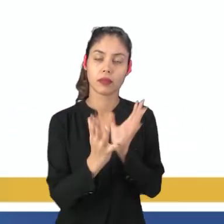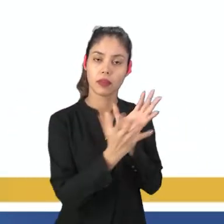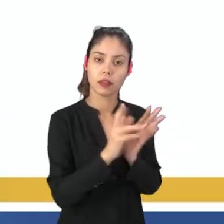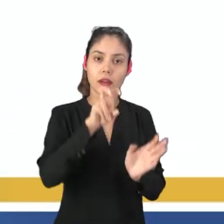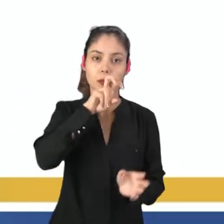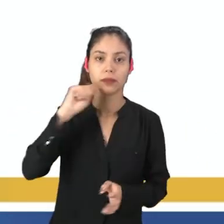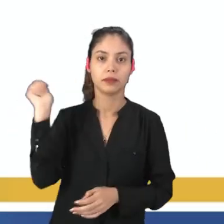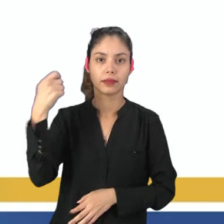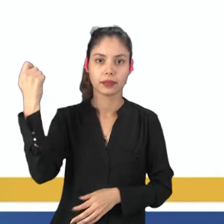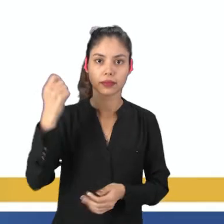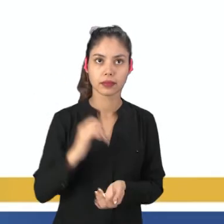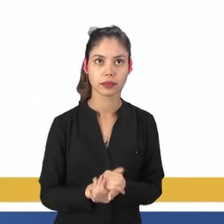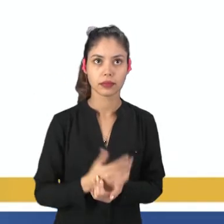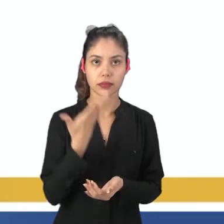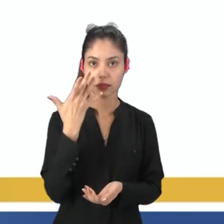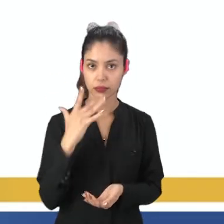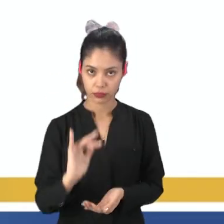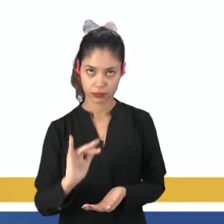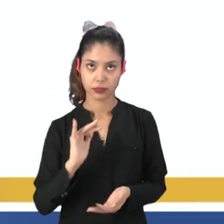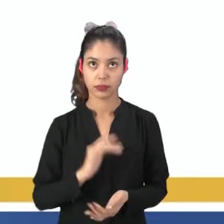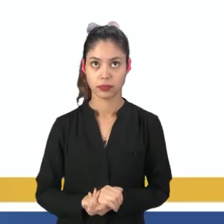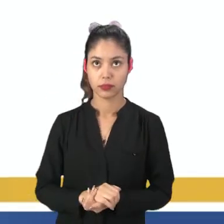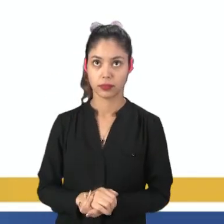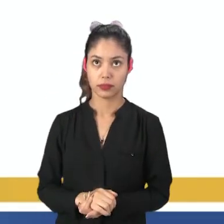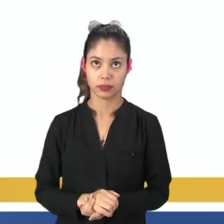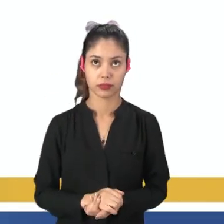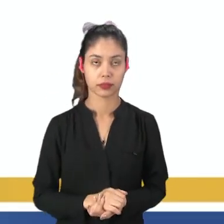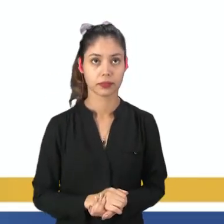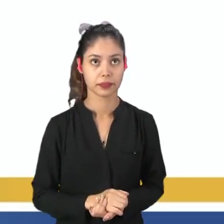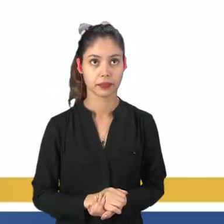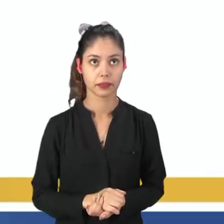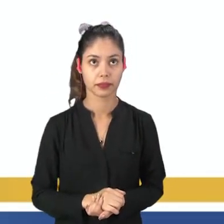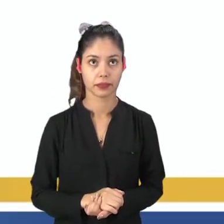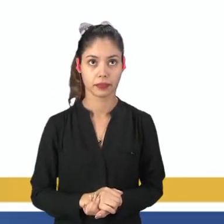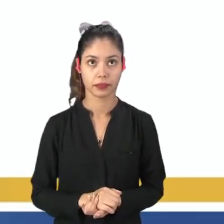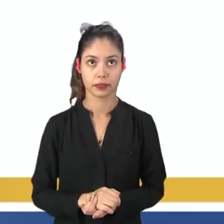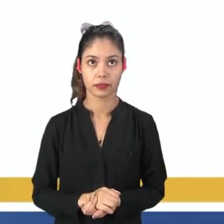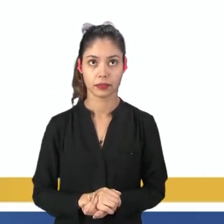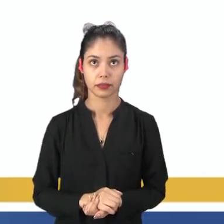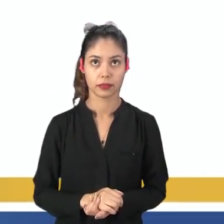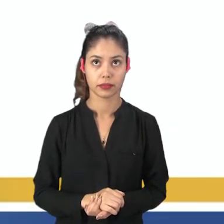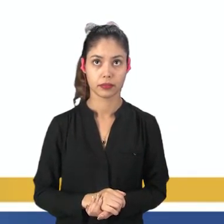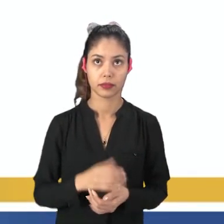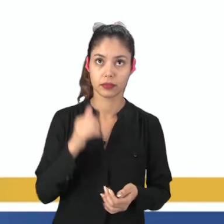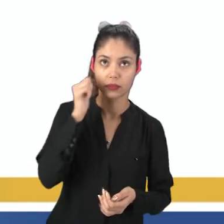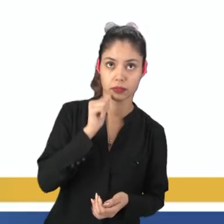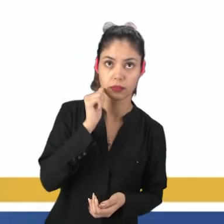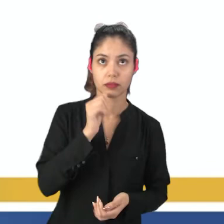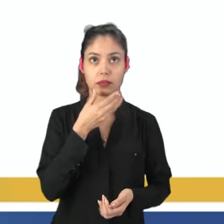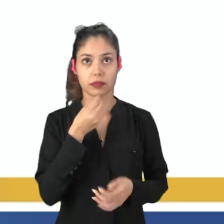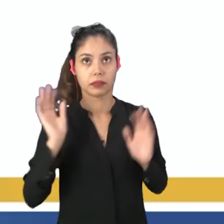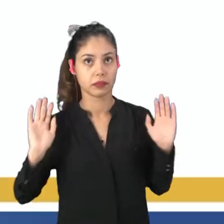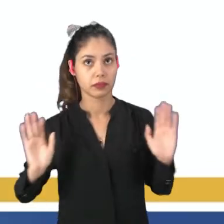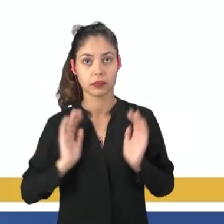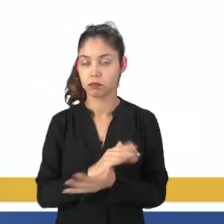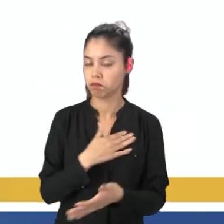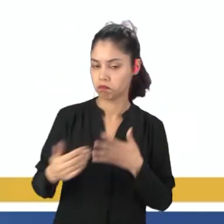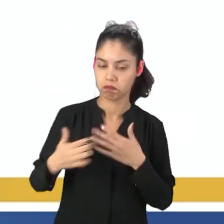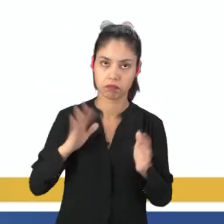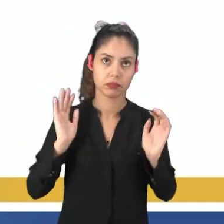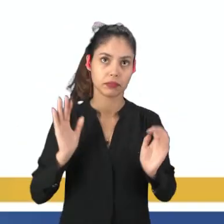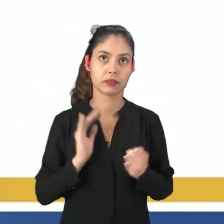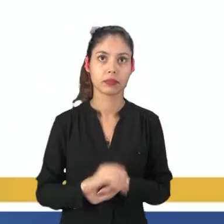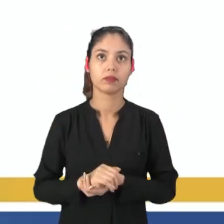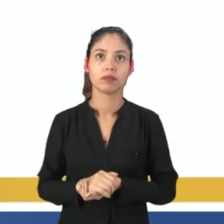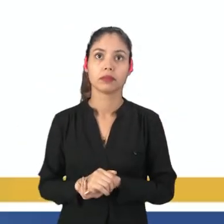uma propaganda destinada ao público infantil, né? Tanto feminino quanto masculino, independente.